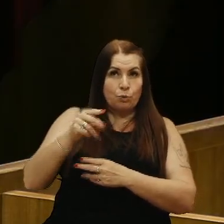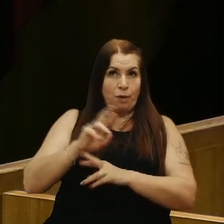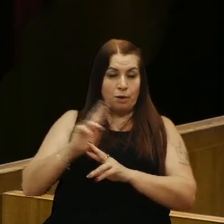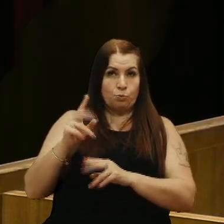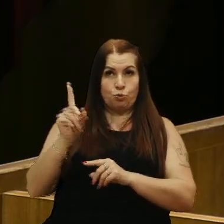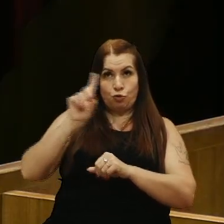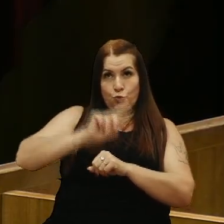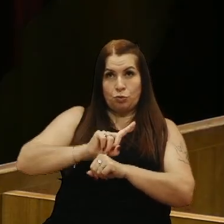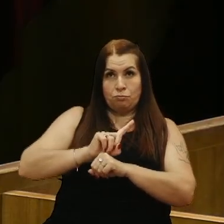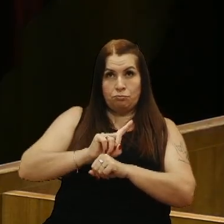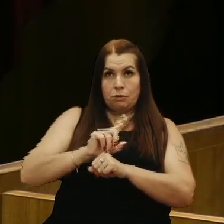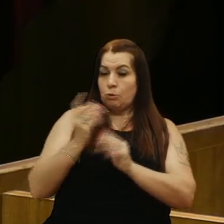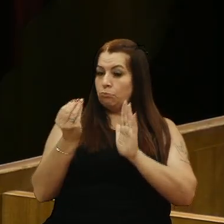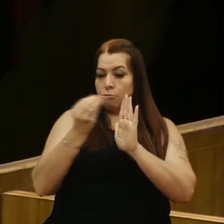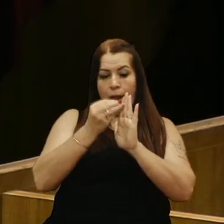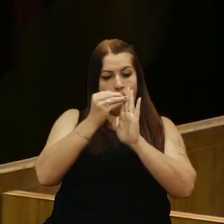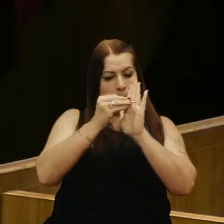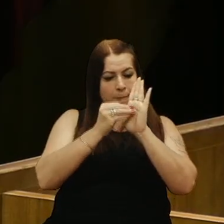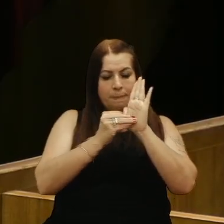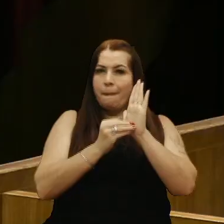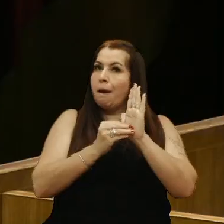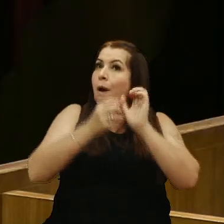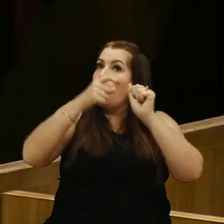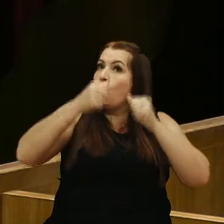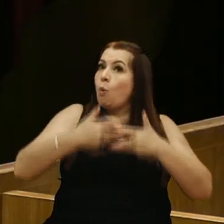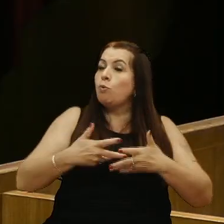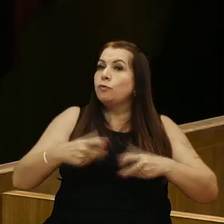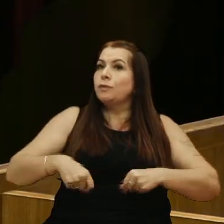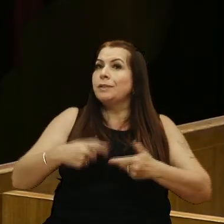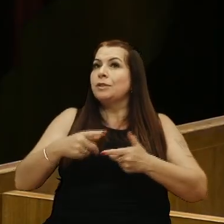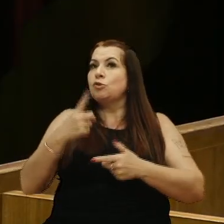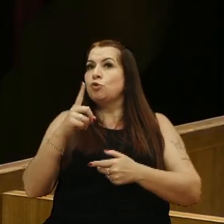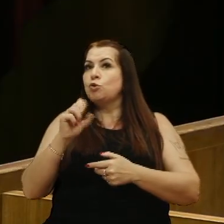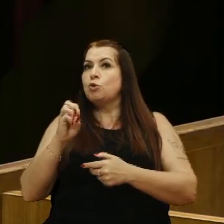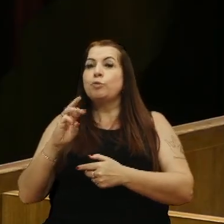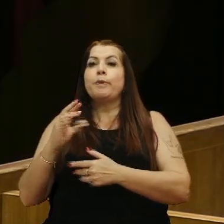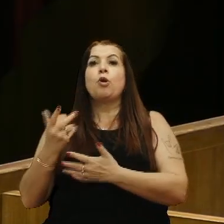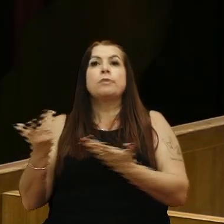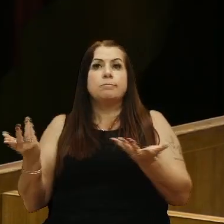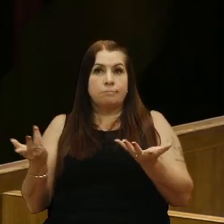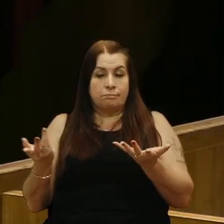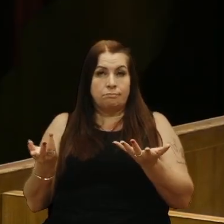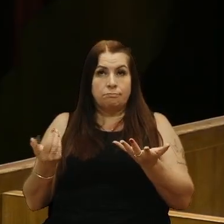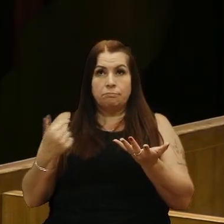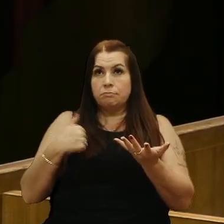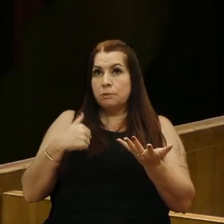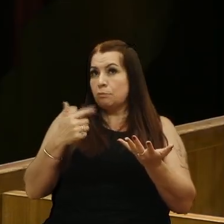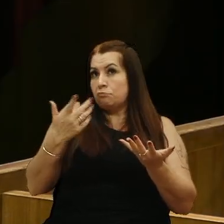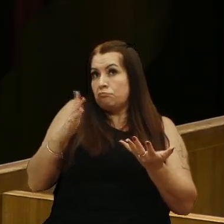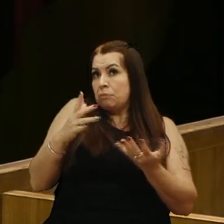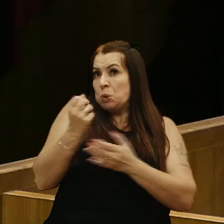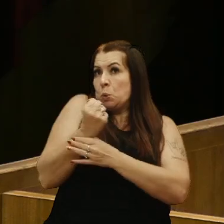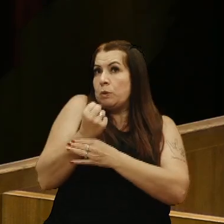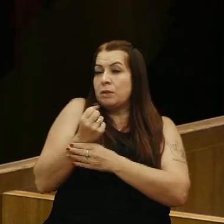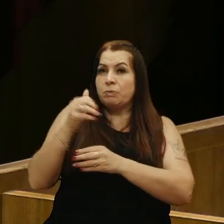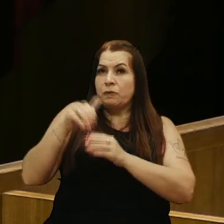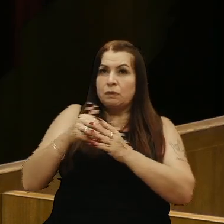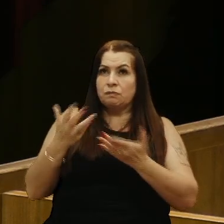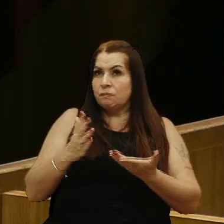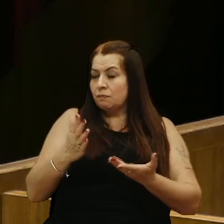R$1.200.000. Não está especificado onde foi gasto os outros 18 milhões. Então, eu não tenho segurança para